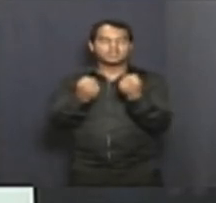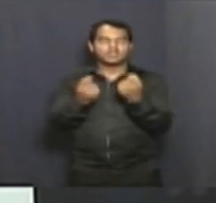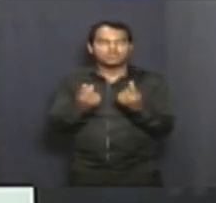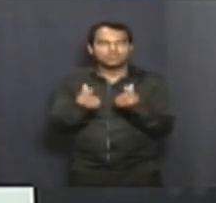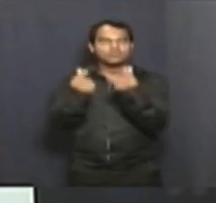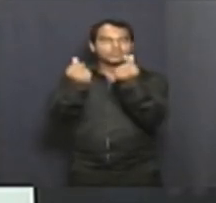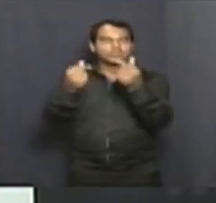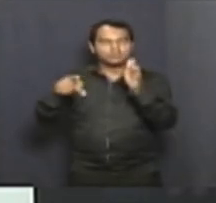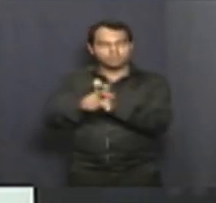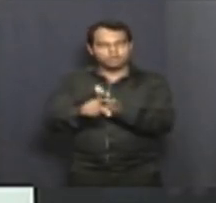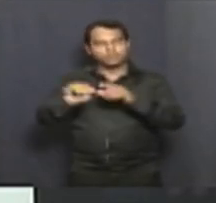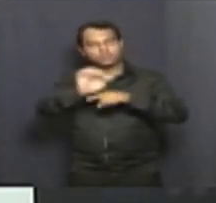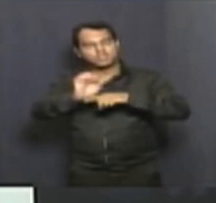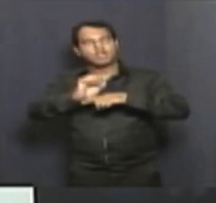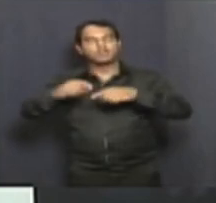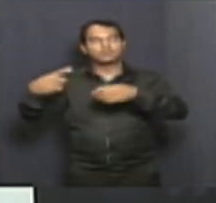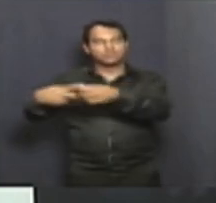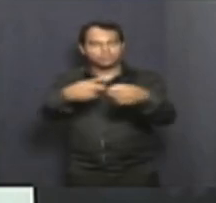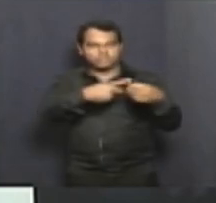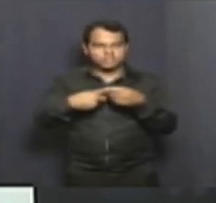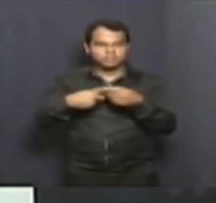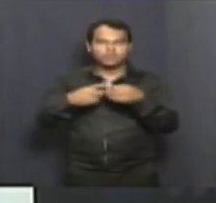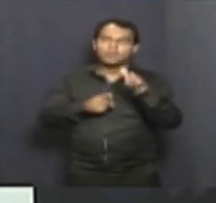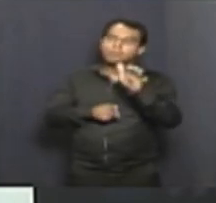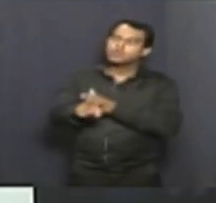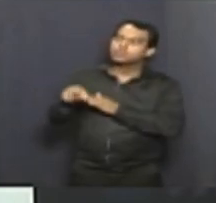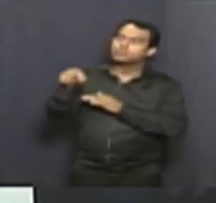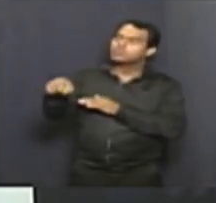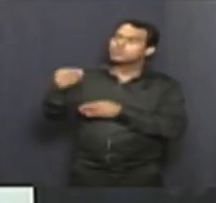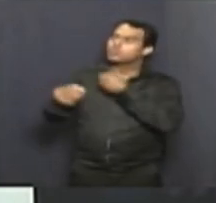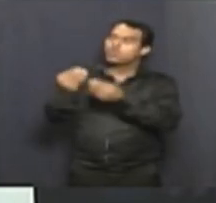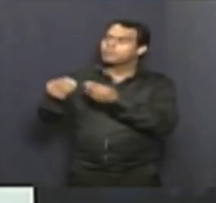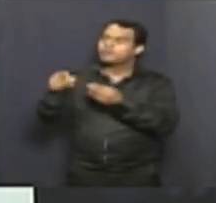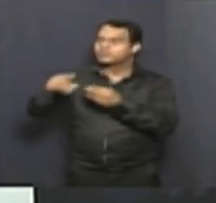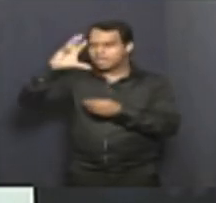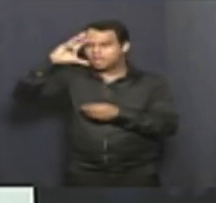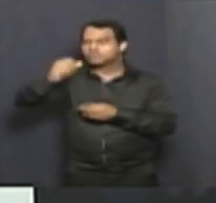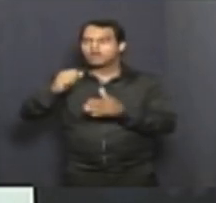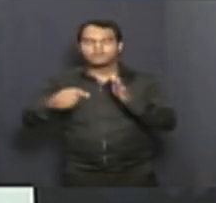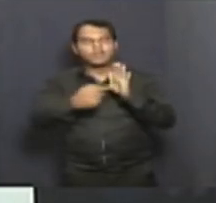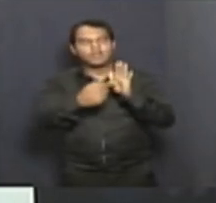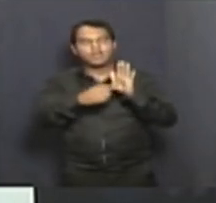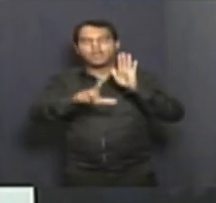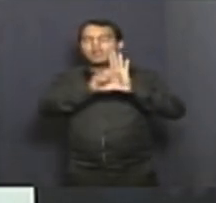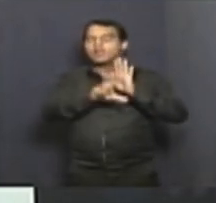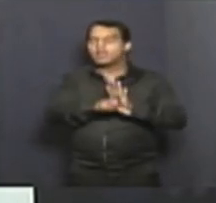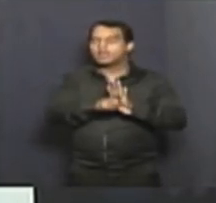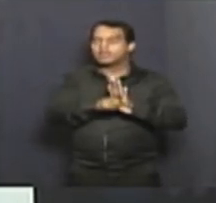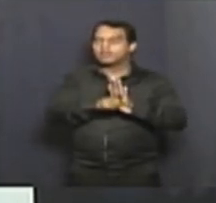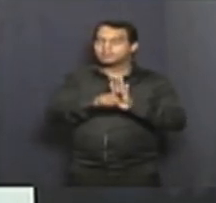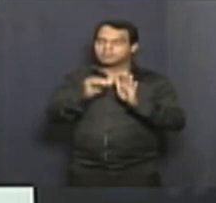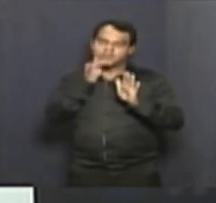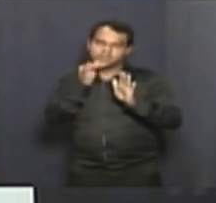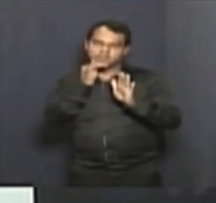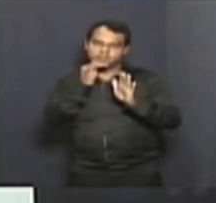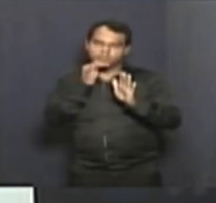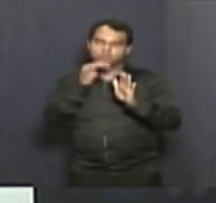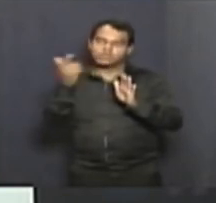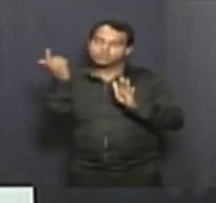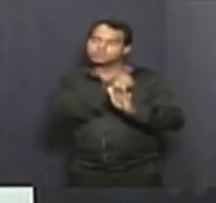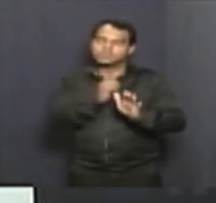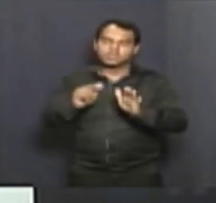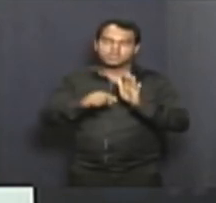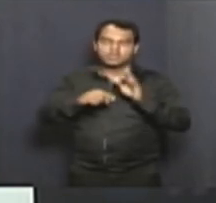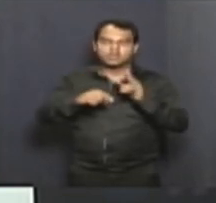gostaria de perguntar como você vê esse impasse e qual seria a sua tomada de decisão em buscar o ressarcimento